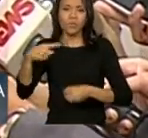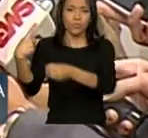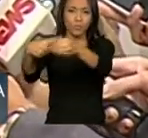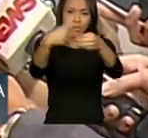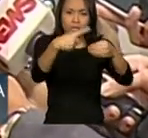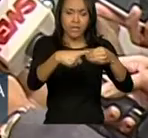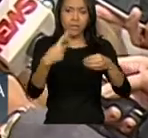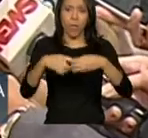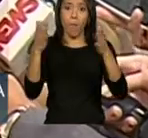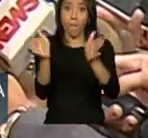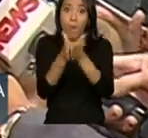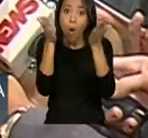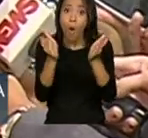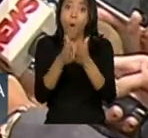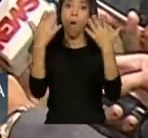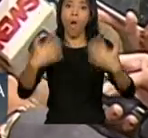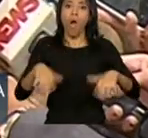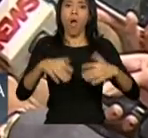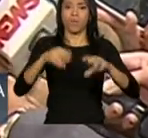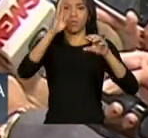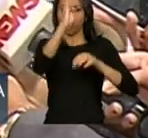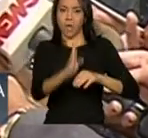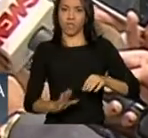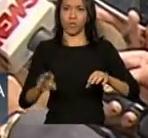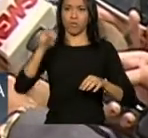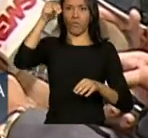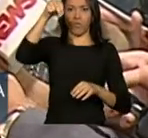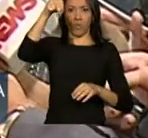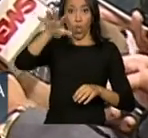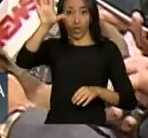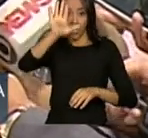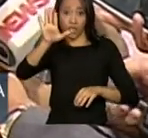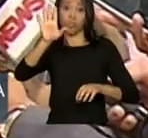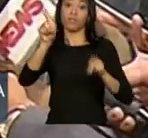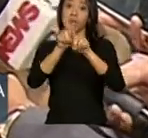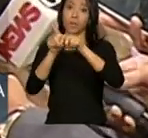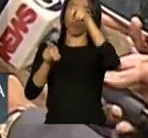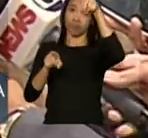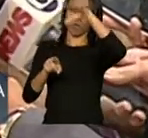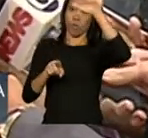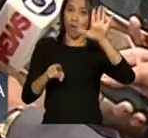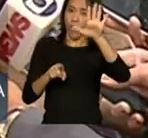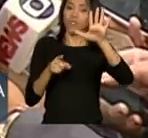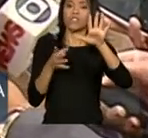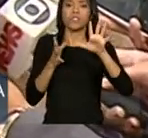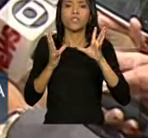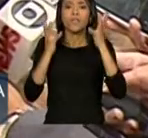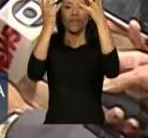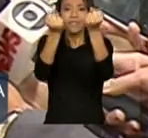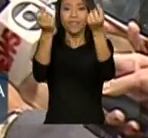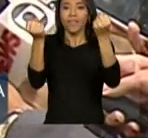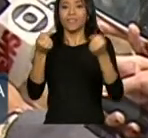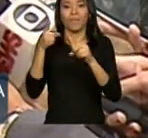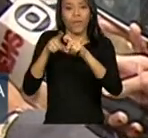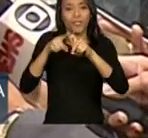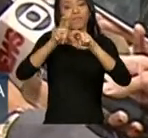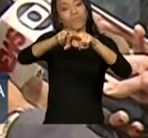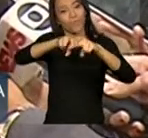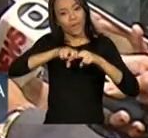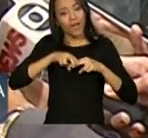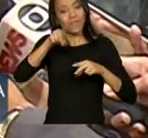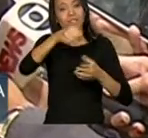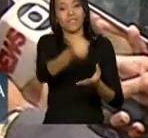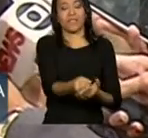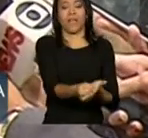na região norte nordeste do país que passam a receber médicos exatamente por essa cooperação